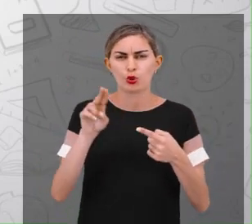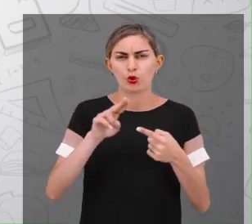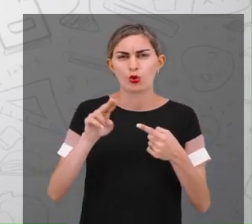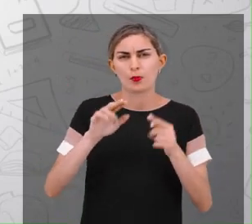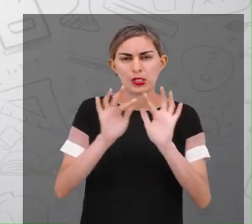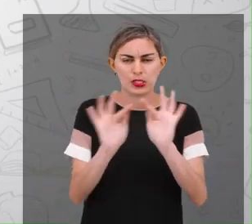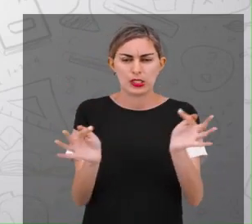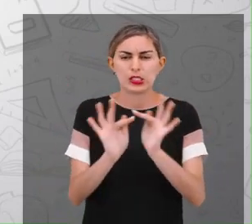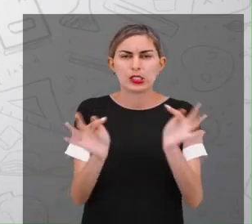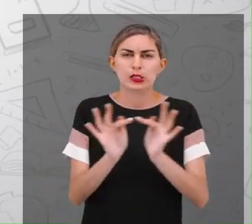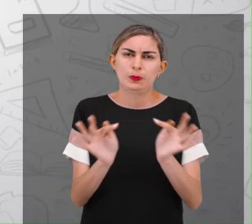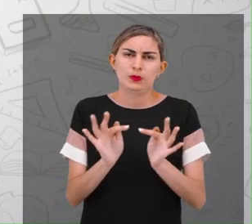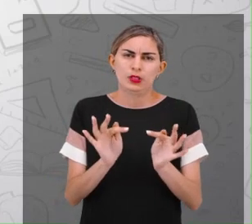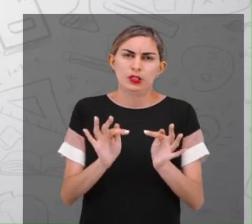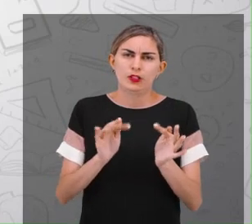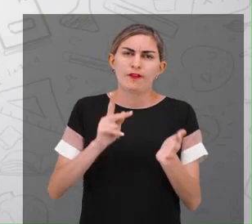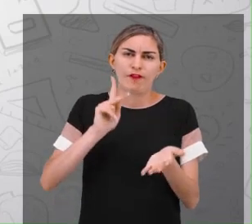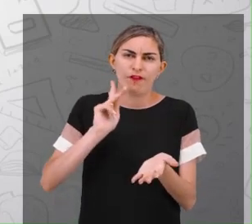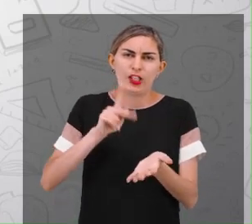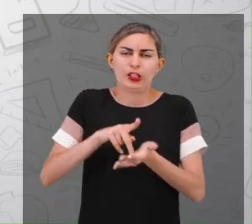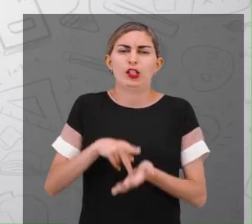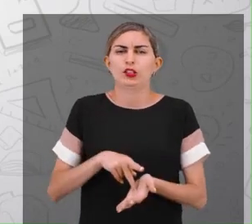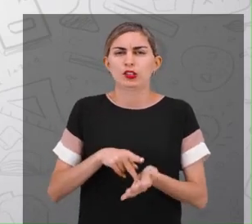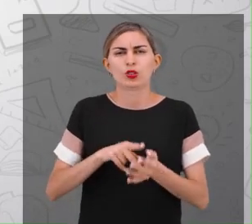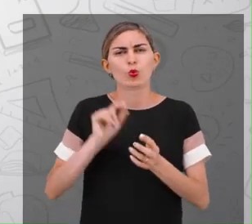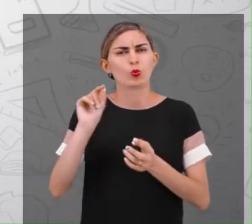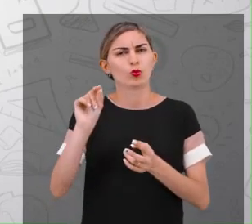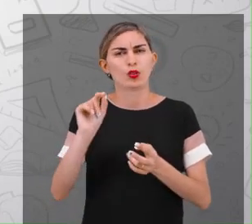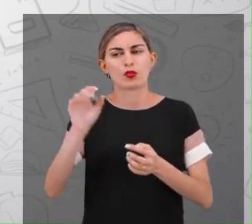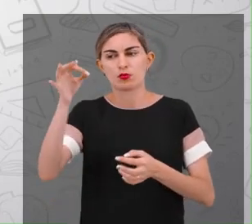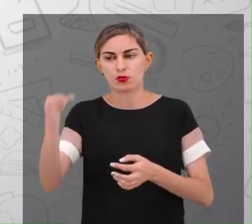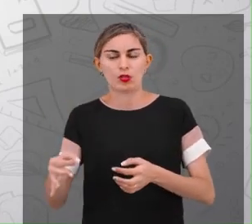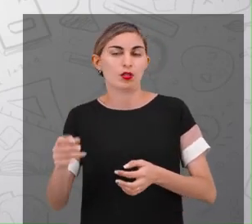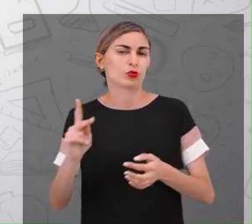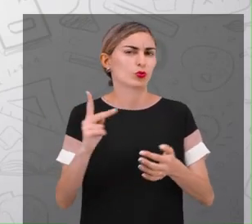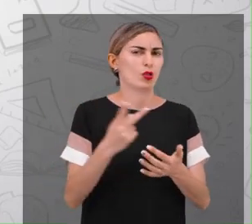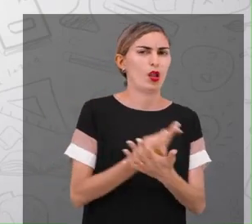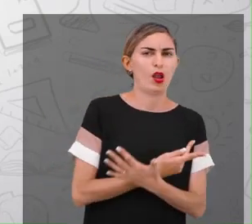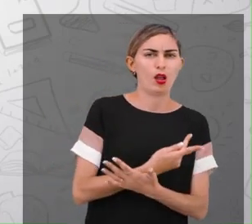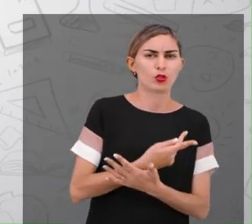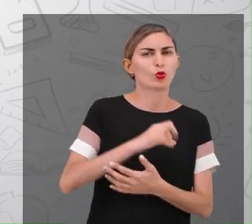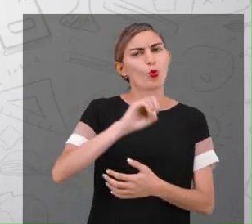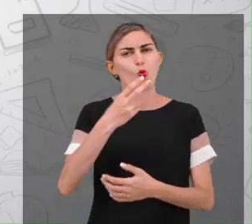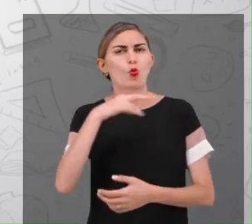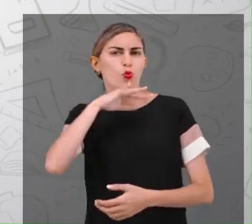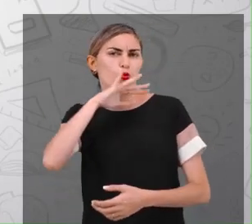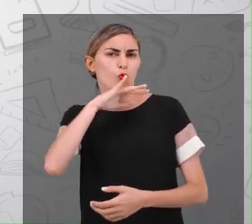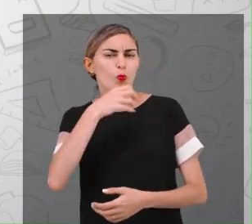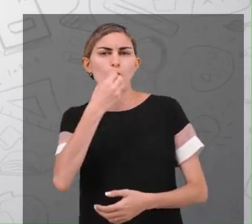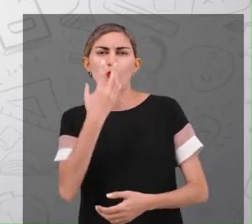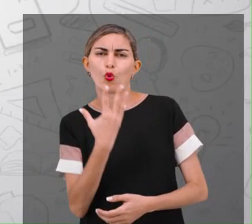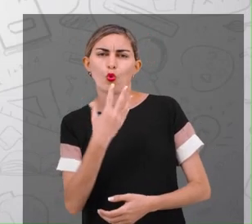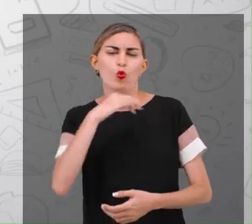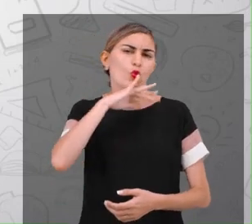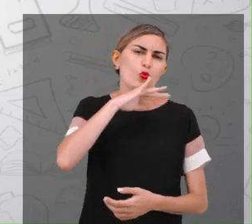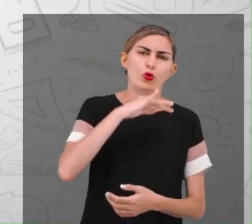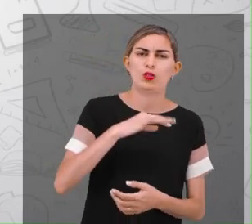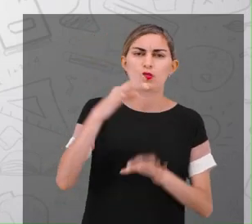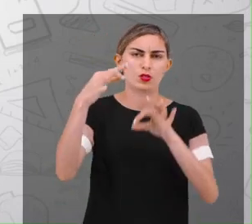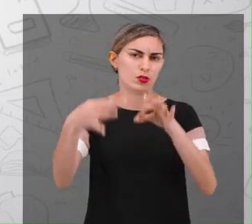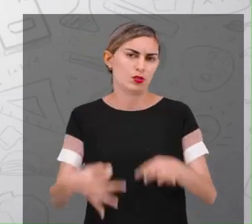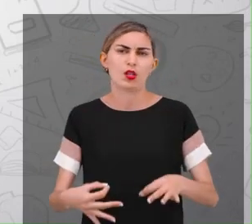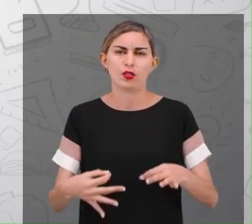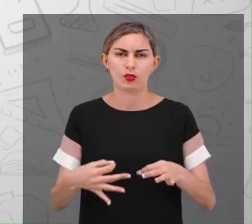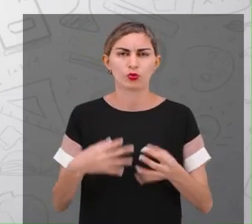a simples verdade. Essa categoria trata do certo e errado, bom ou ruim. Significa simplesmente fazer o certo a ser